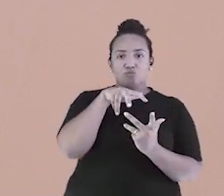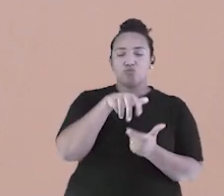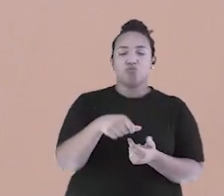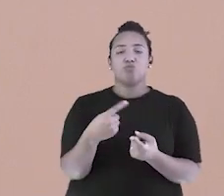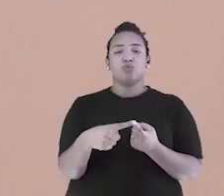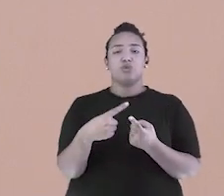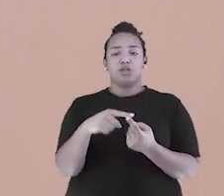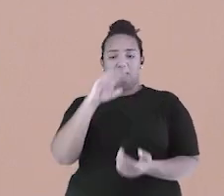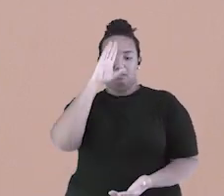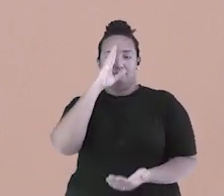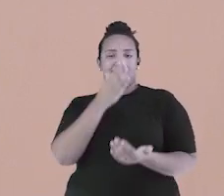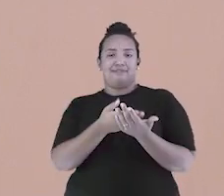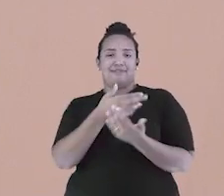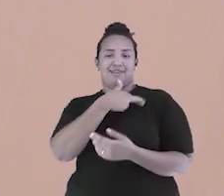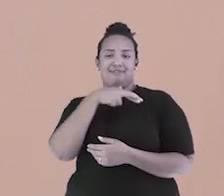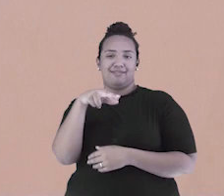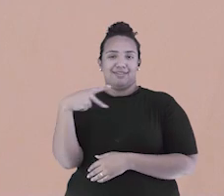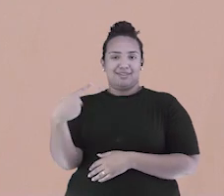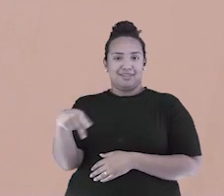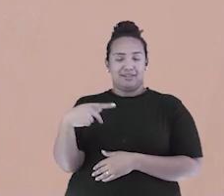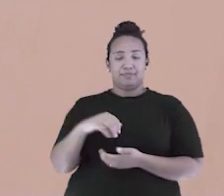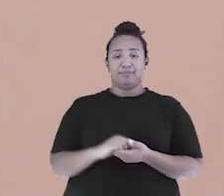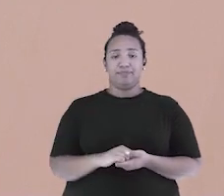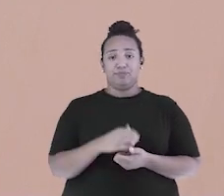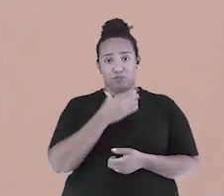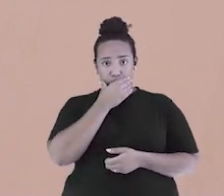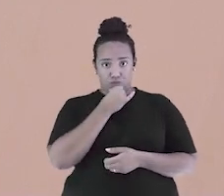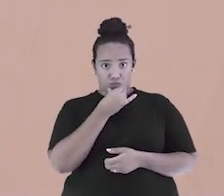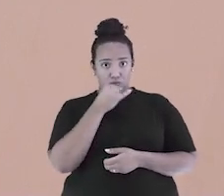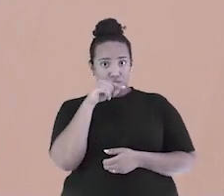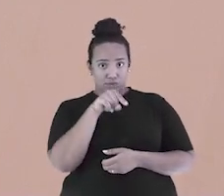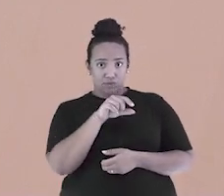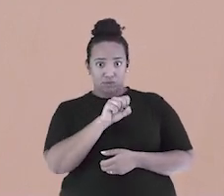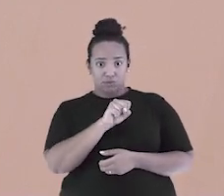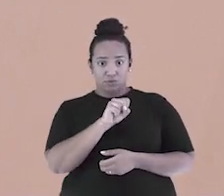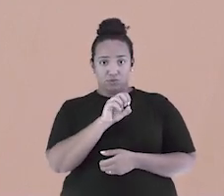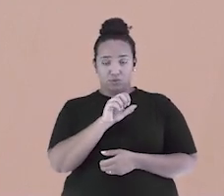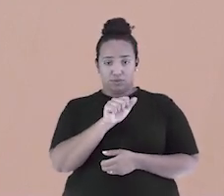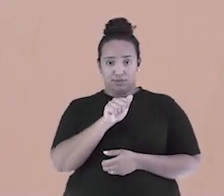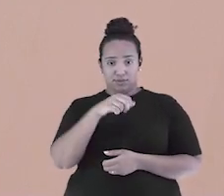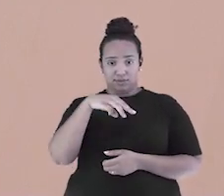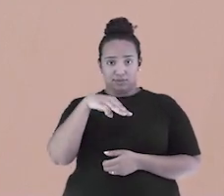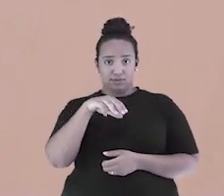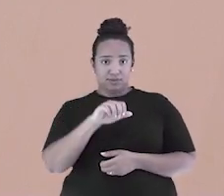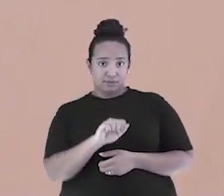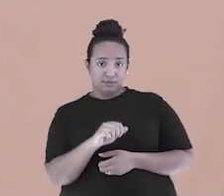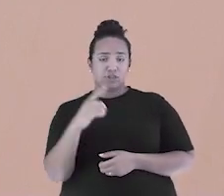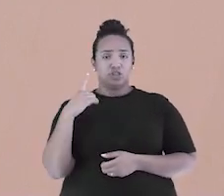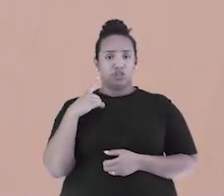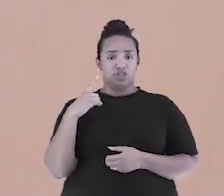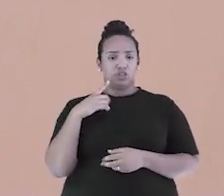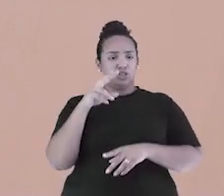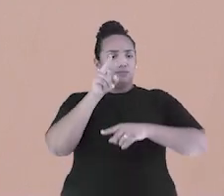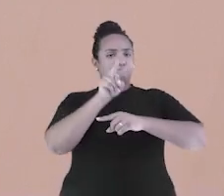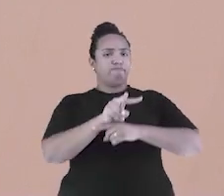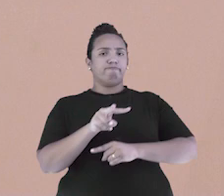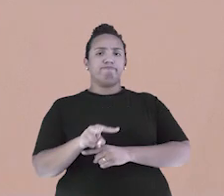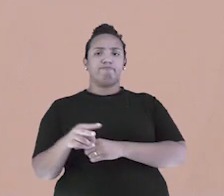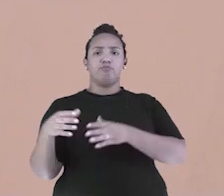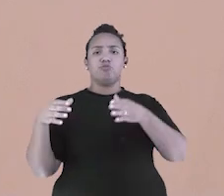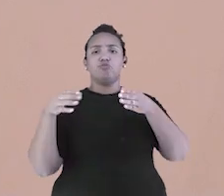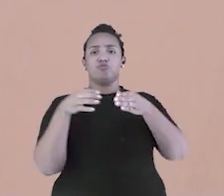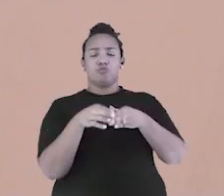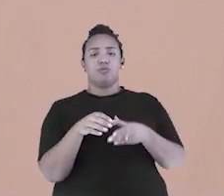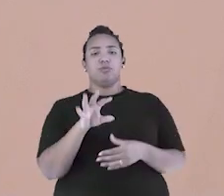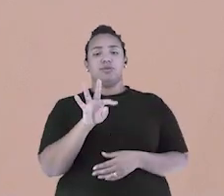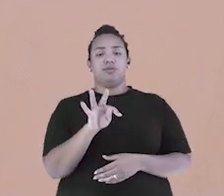religião. Na época, Bin Laden estava sob a proteção do regime Talibã, no Afeganistão. Grupo esse